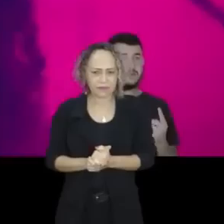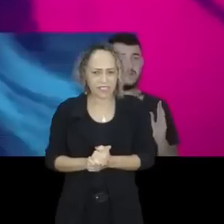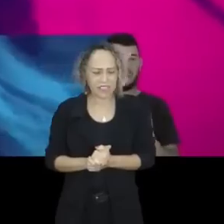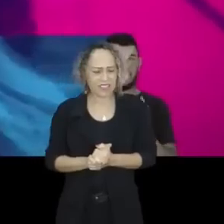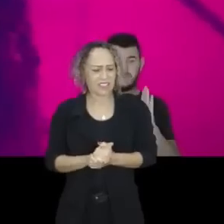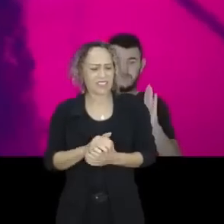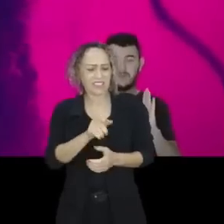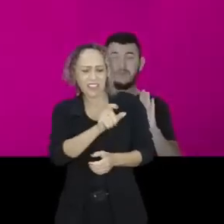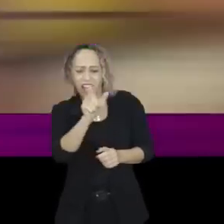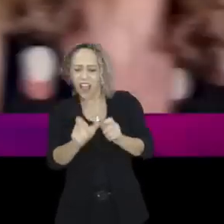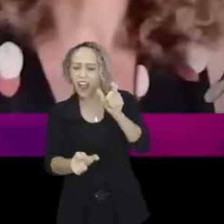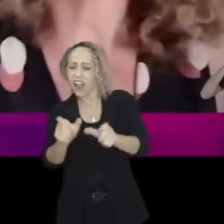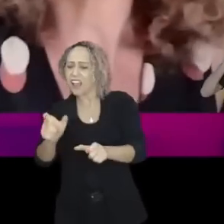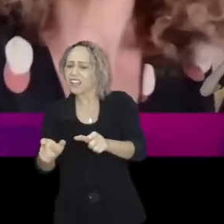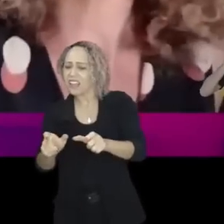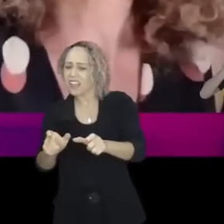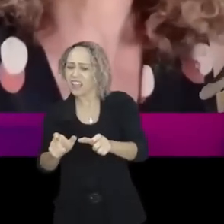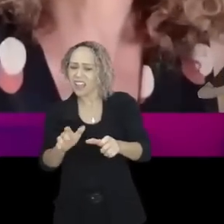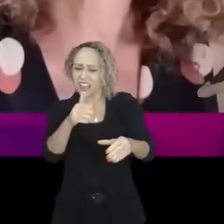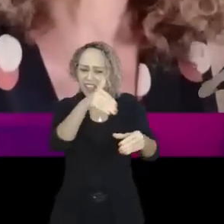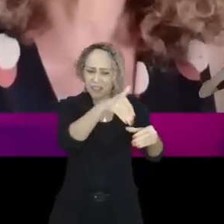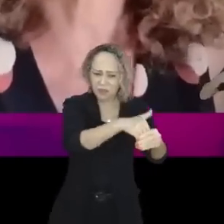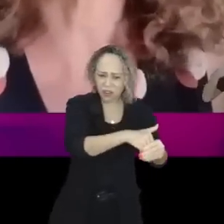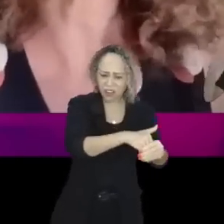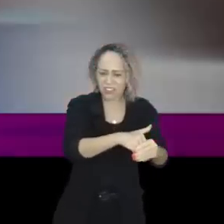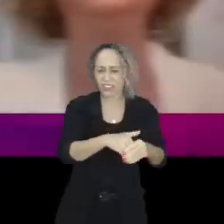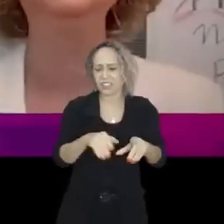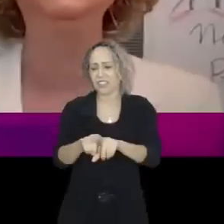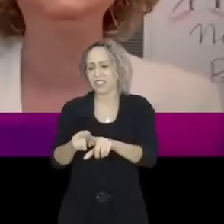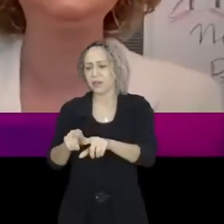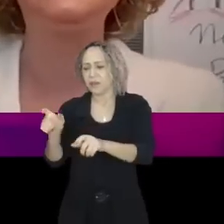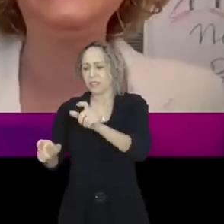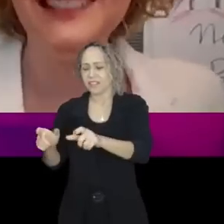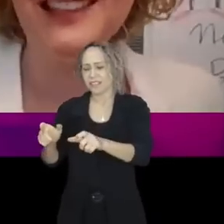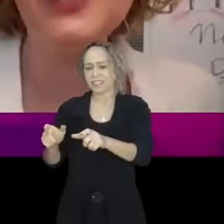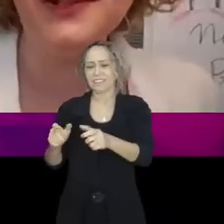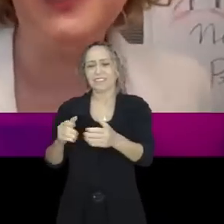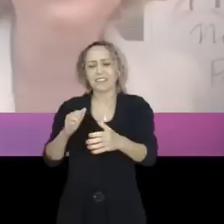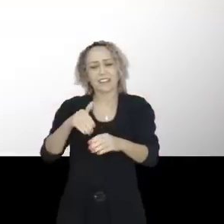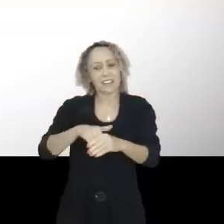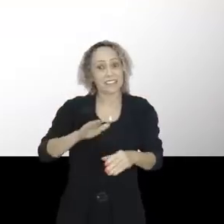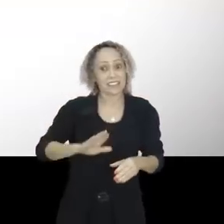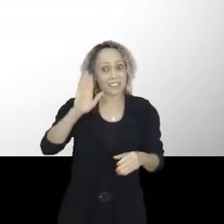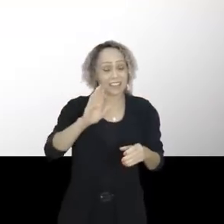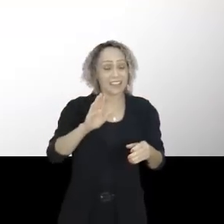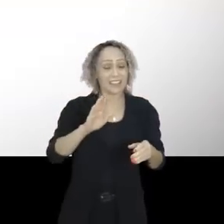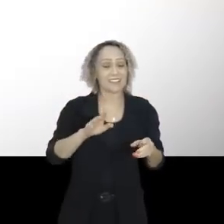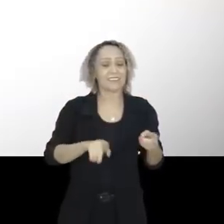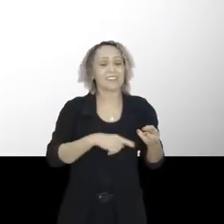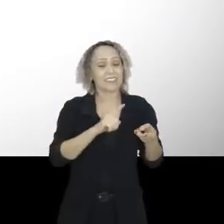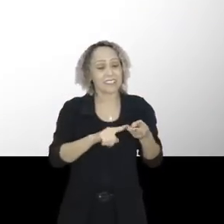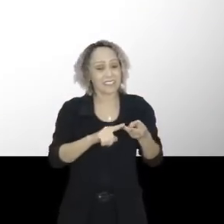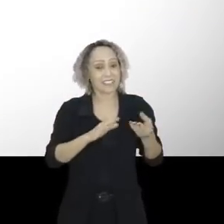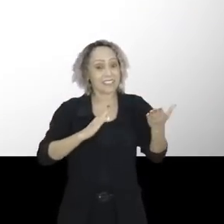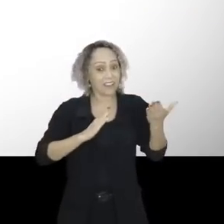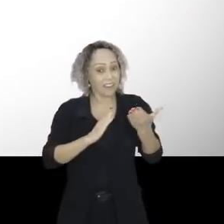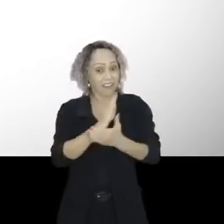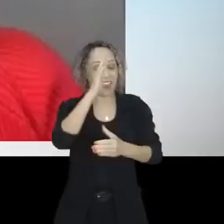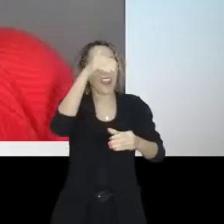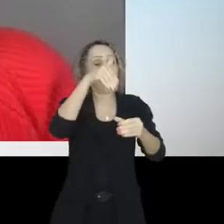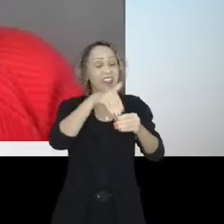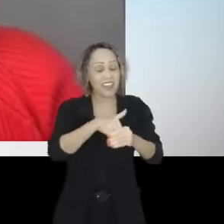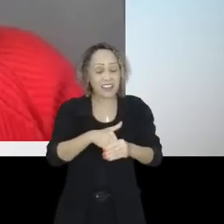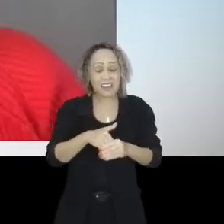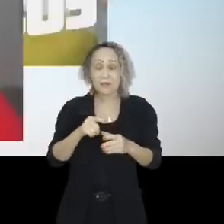Daquelas que votam, das que se candidatam e das eleitas. Porque no Brasil da